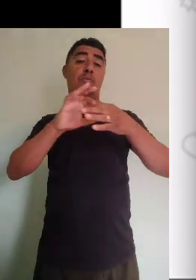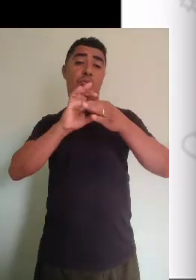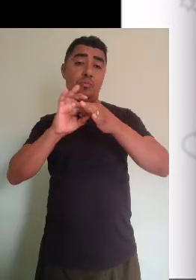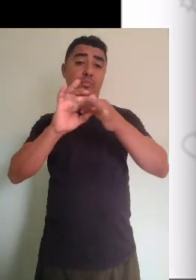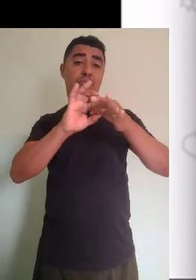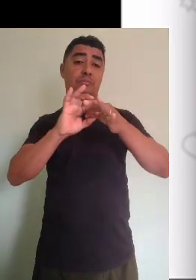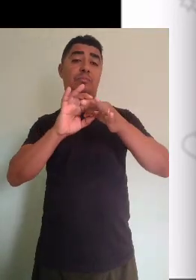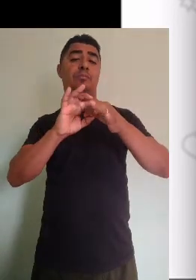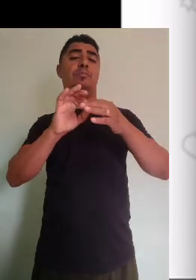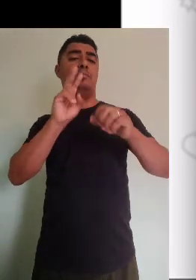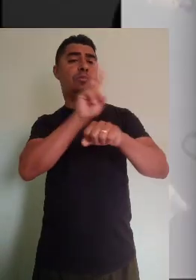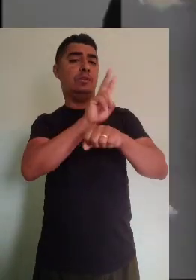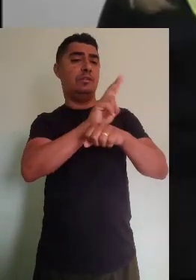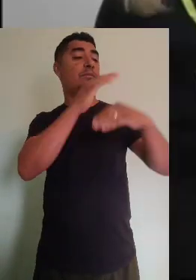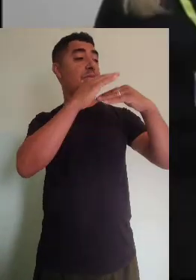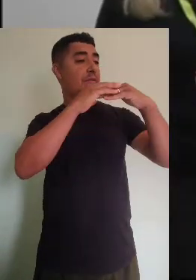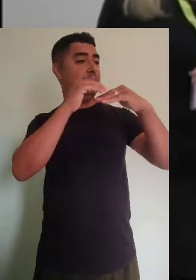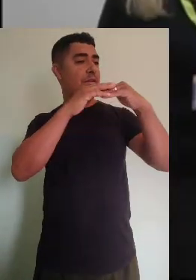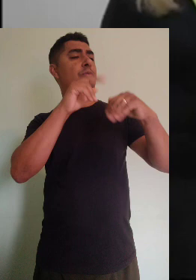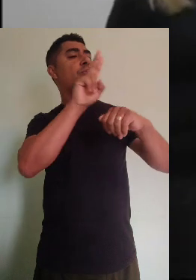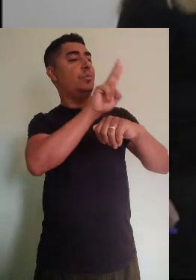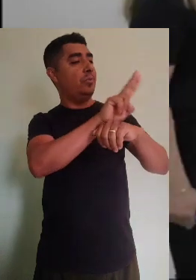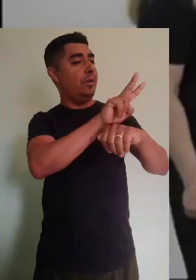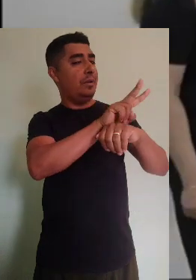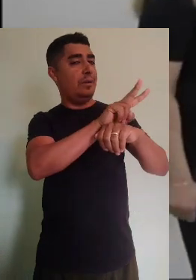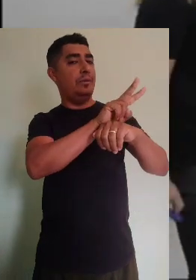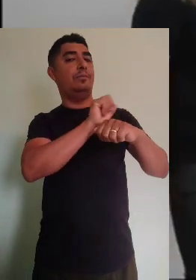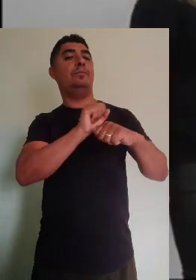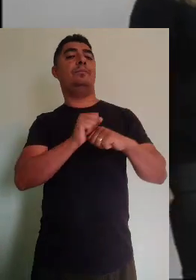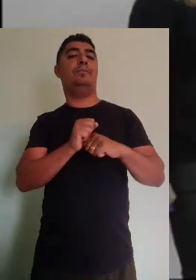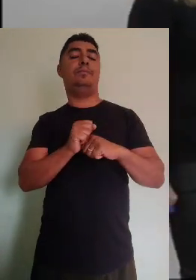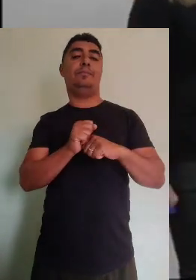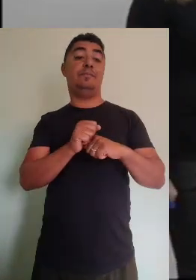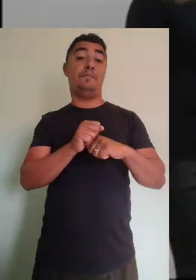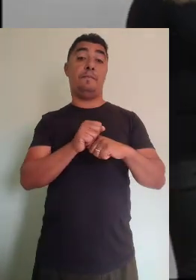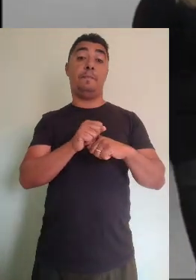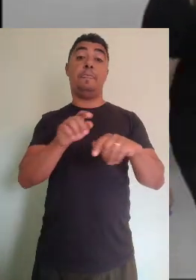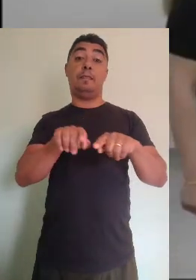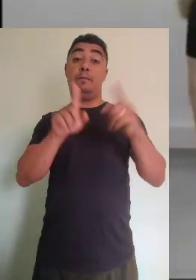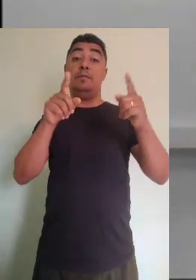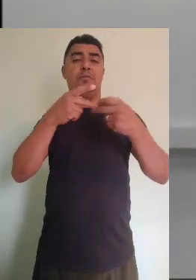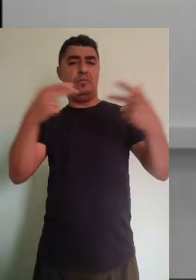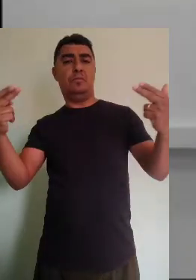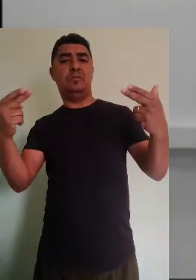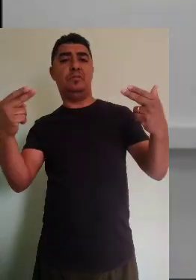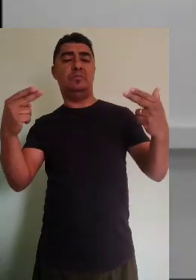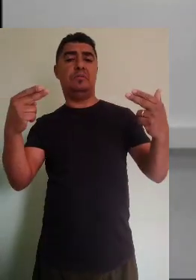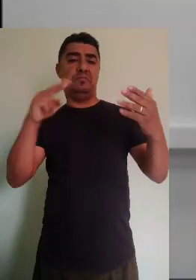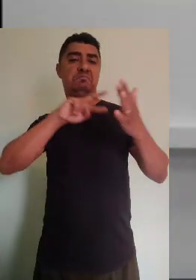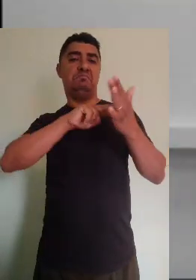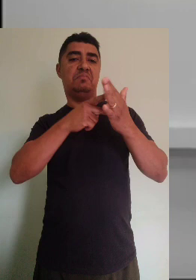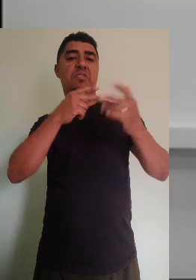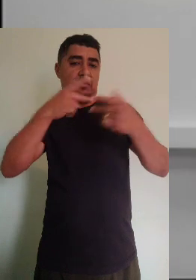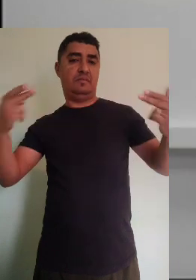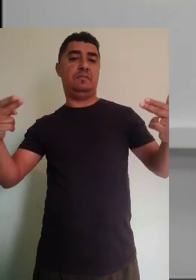Comunhão, proteção, carinho, cuidado, tá? Mais outras coisas que